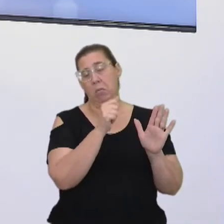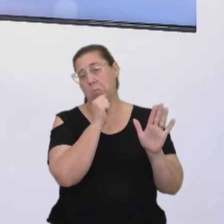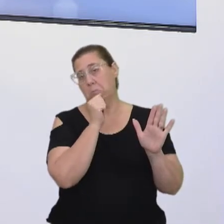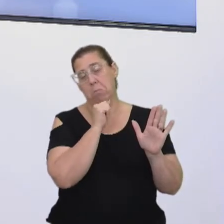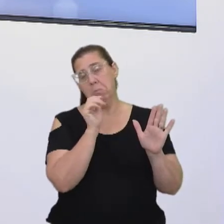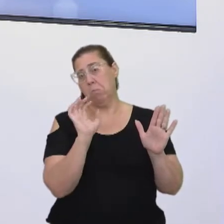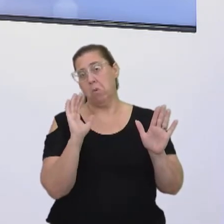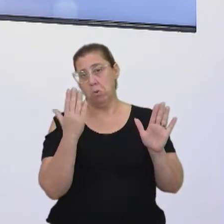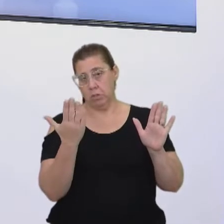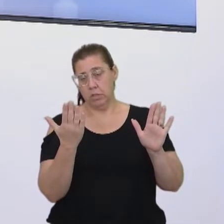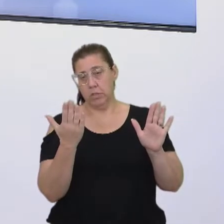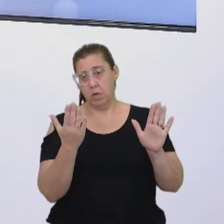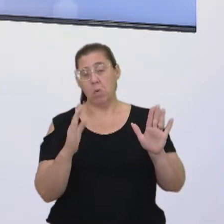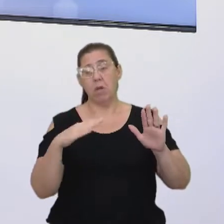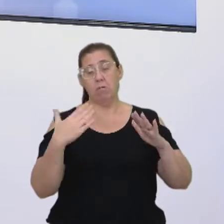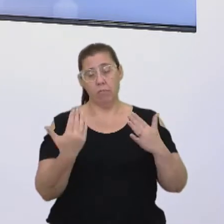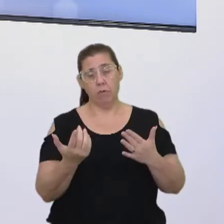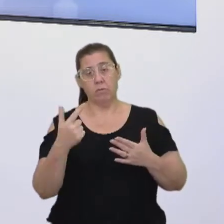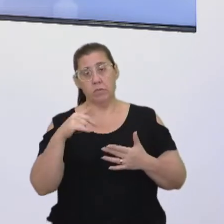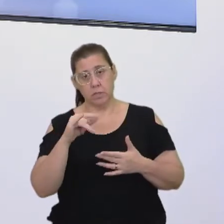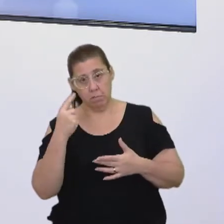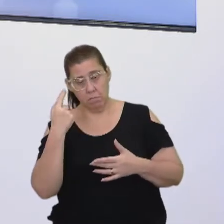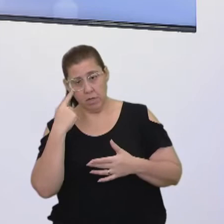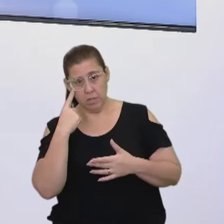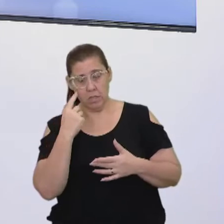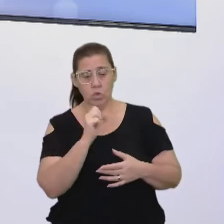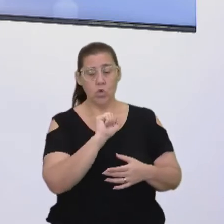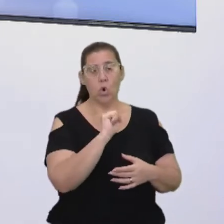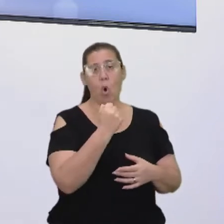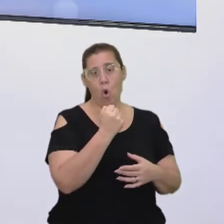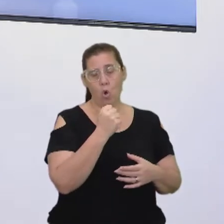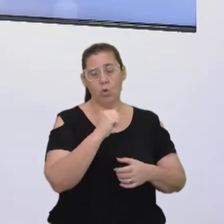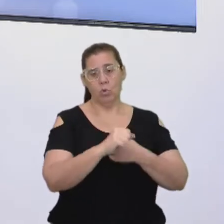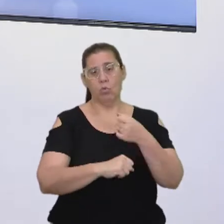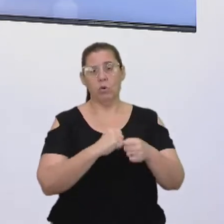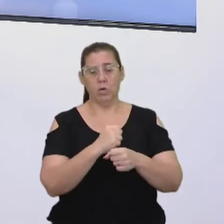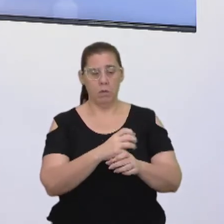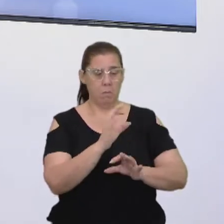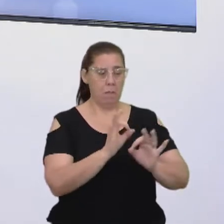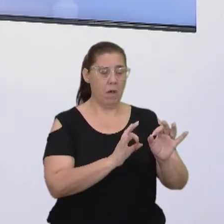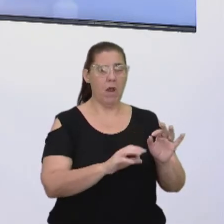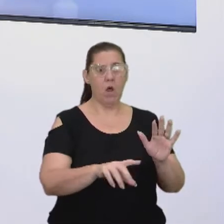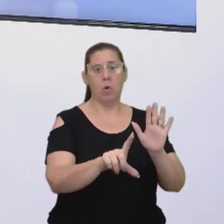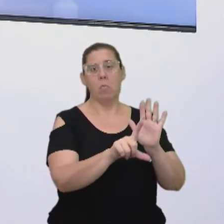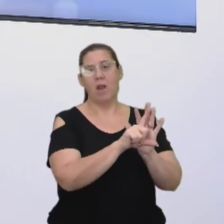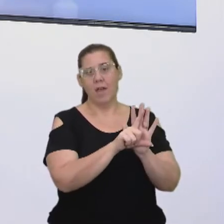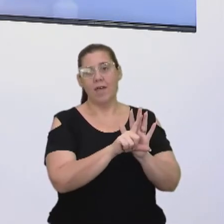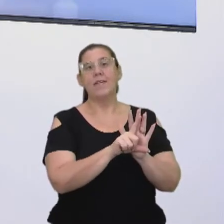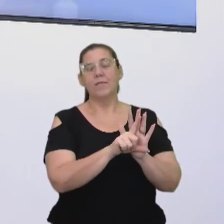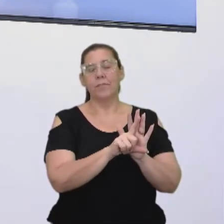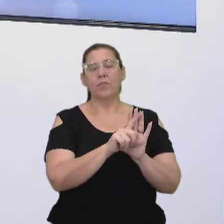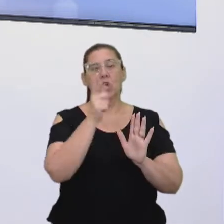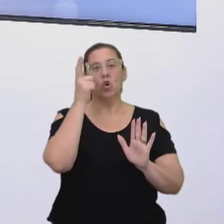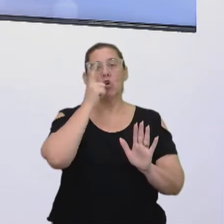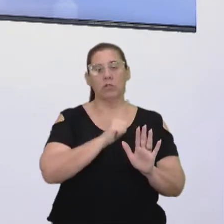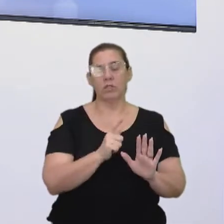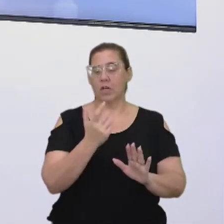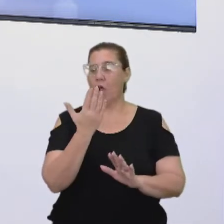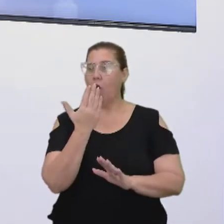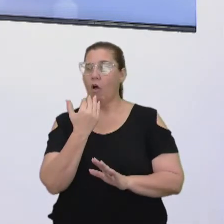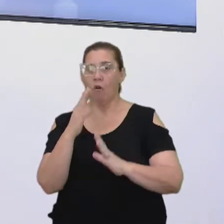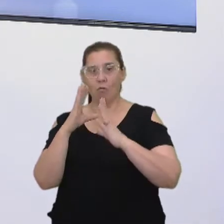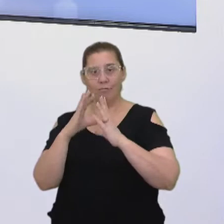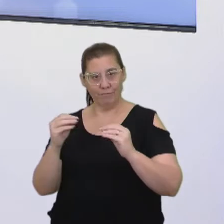não foram efetivados. Então, se a gente pensar de 8 anos entre a criação de uma lei e a gente sair do mapa da fome, a gente pode pensar que foi